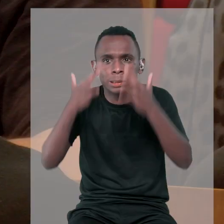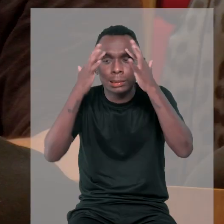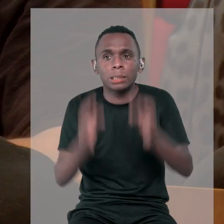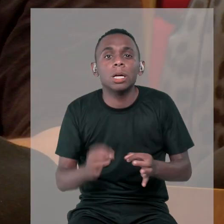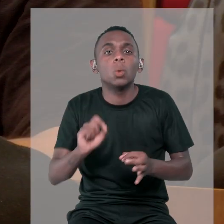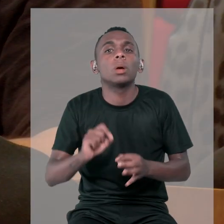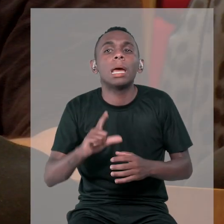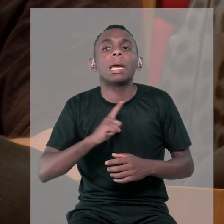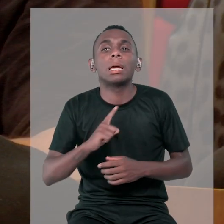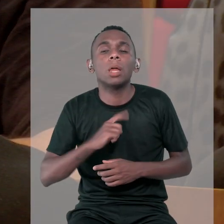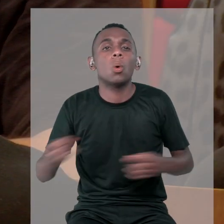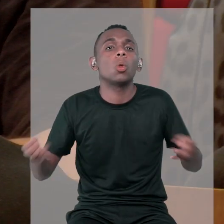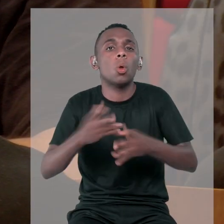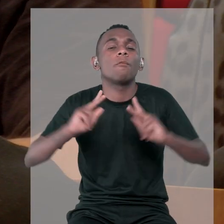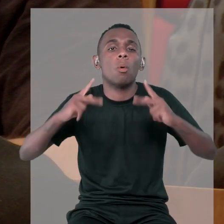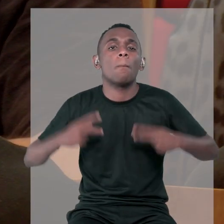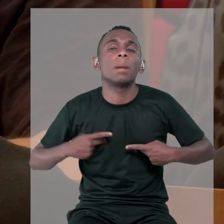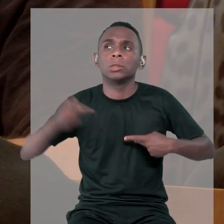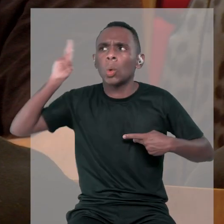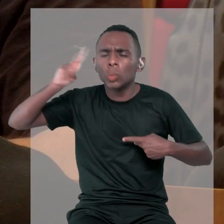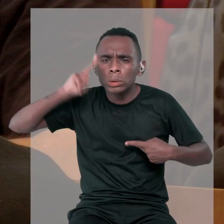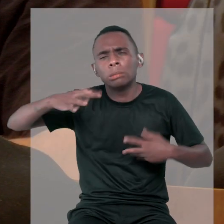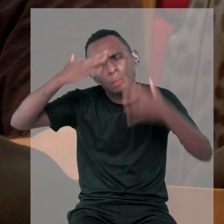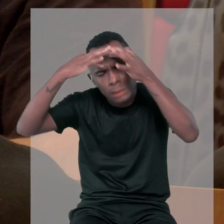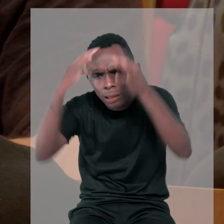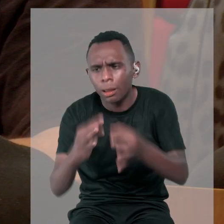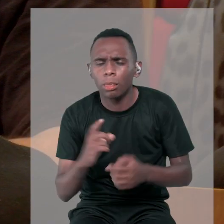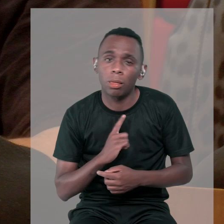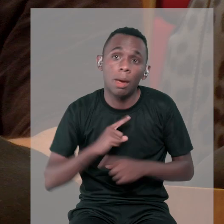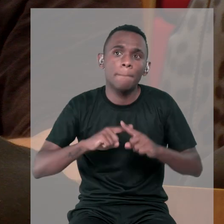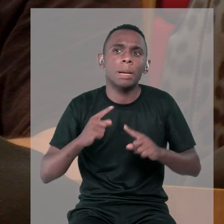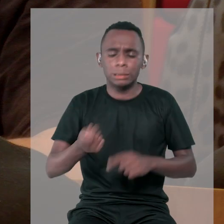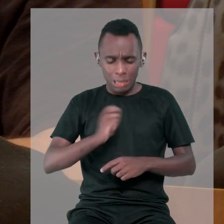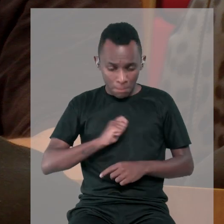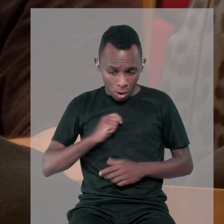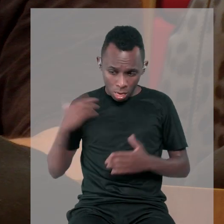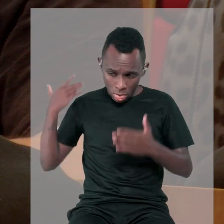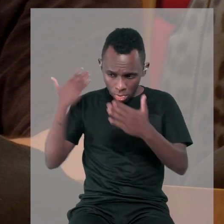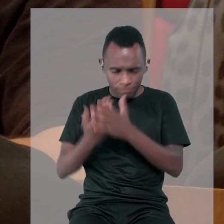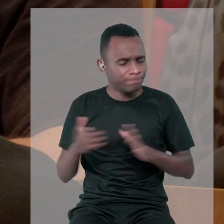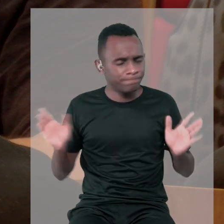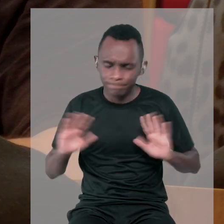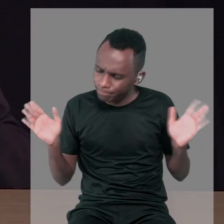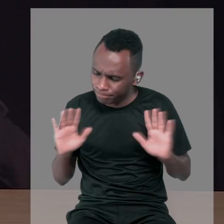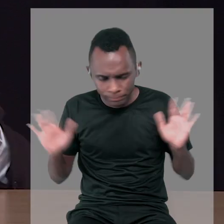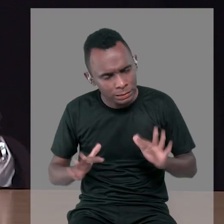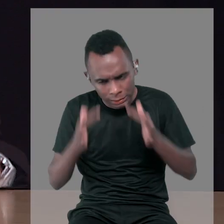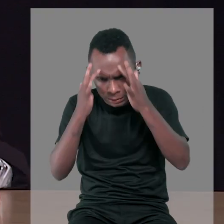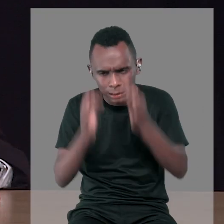humano na história, com certeza. Mas, antropologicamente, não tem muita certeza se a gente faz um bom